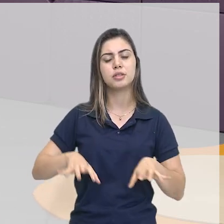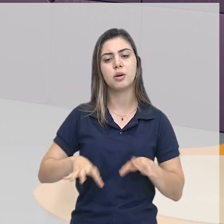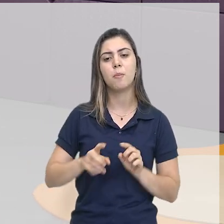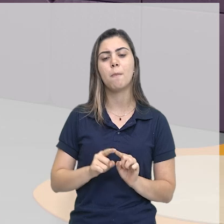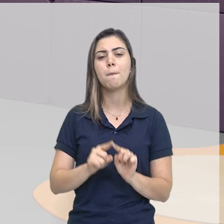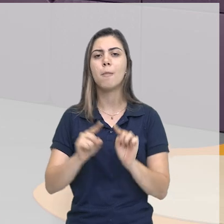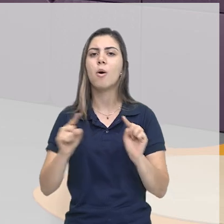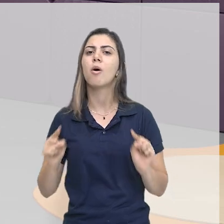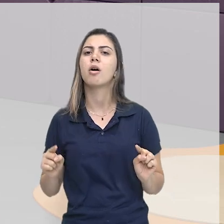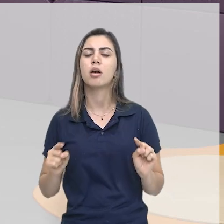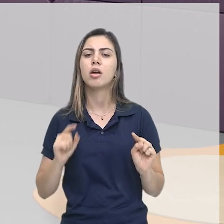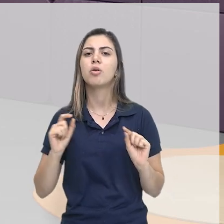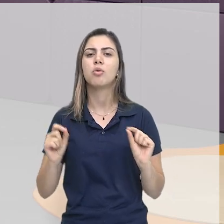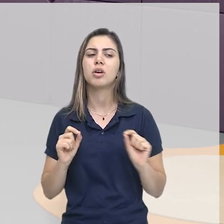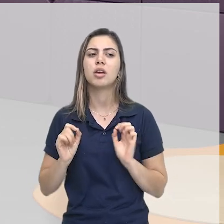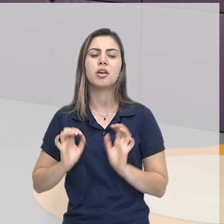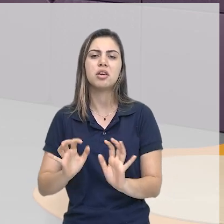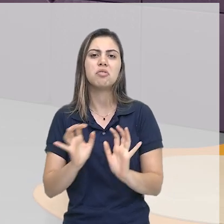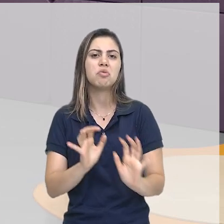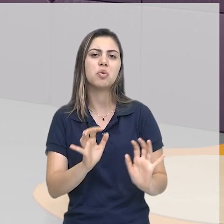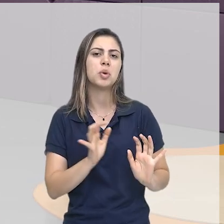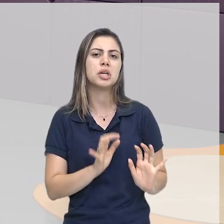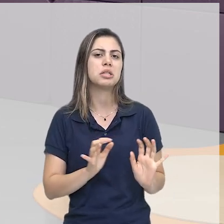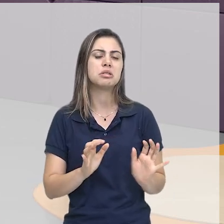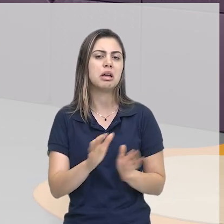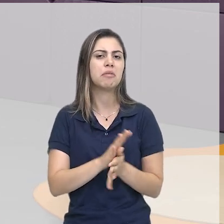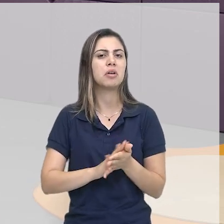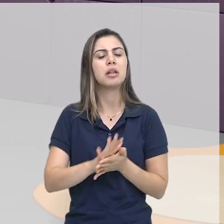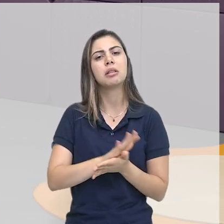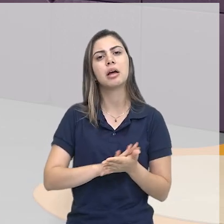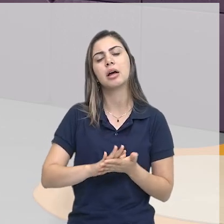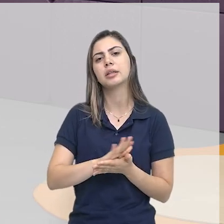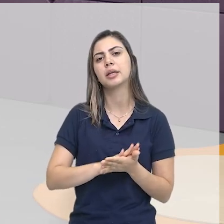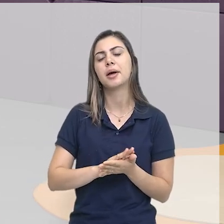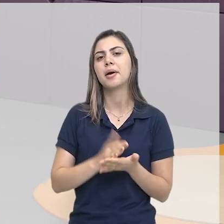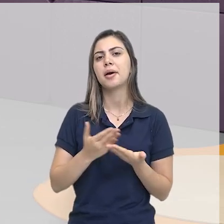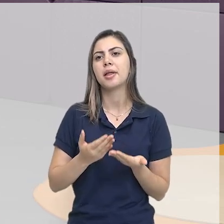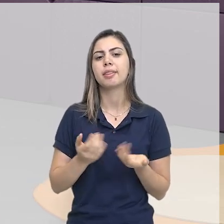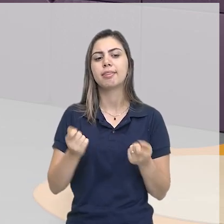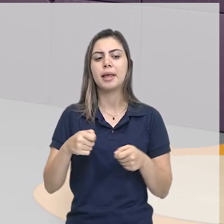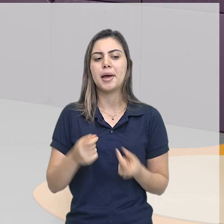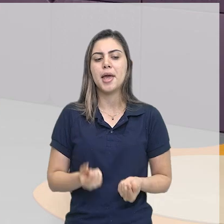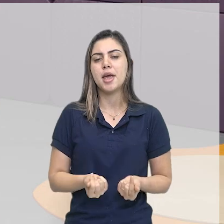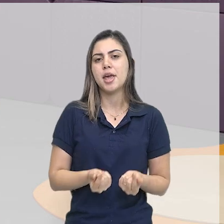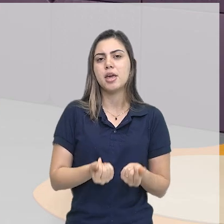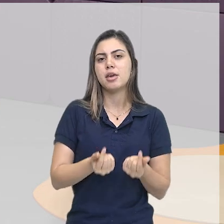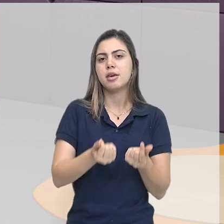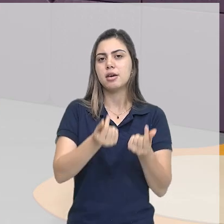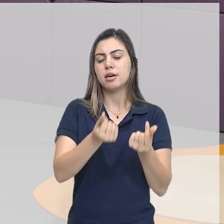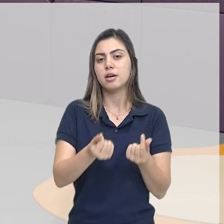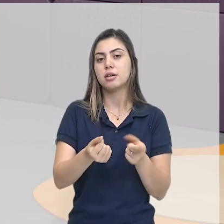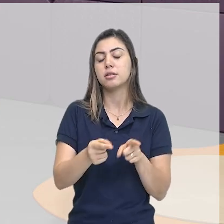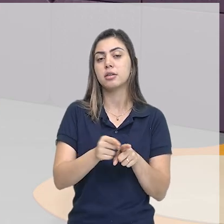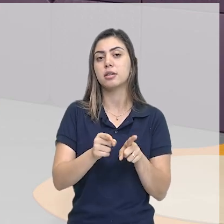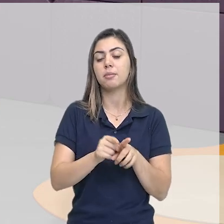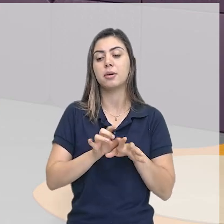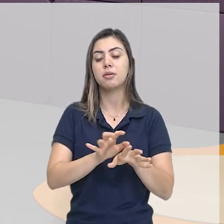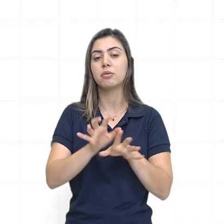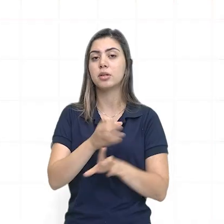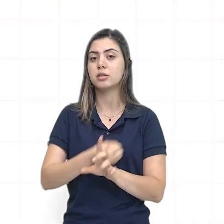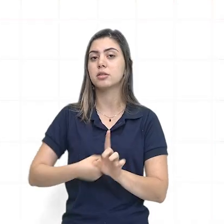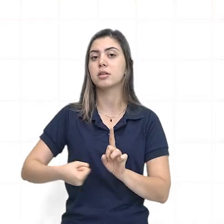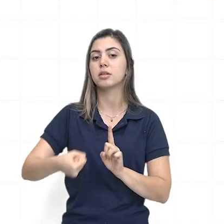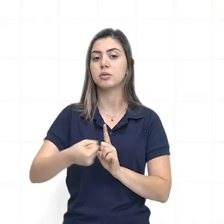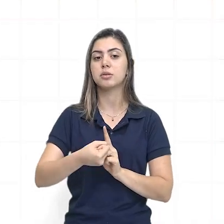alterasse justamente o poder de riqueza e o poder social dessa